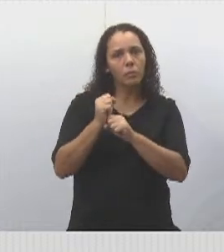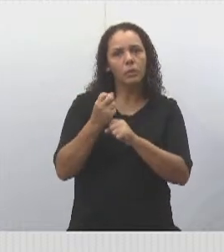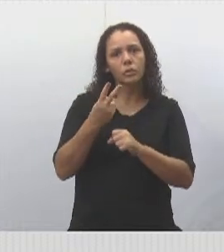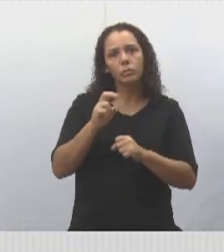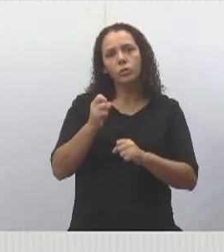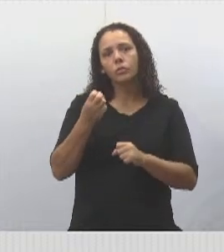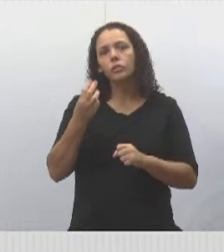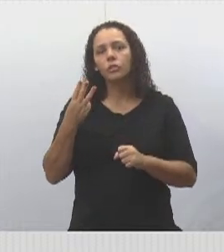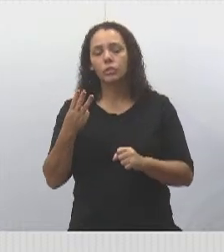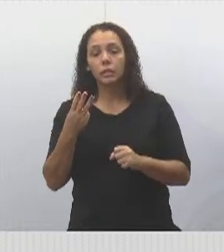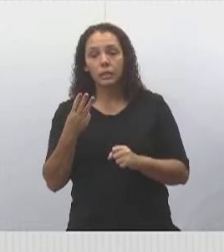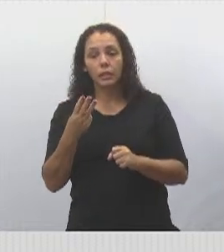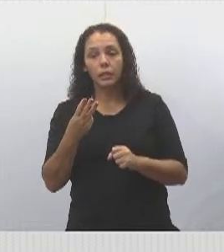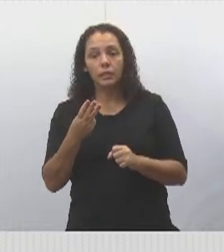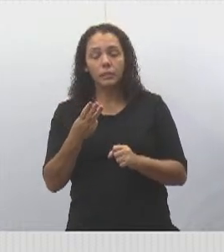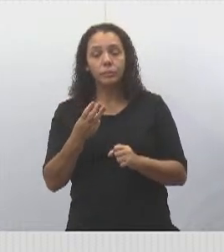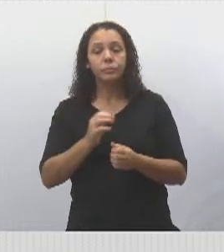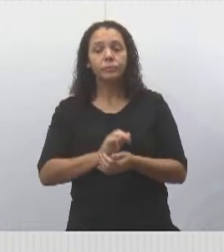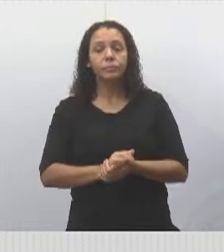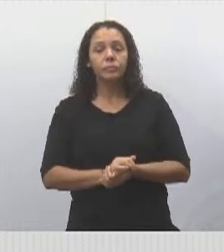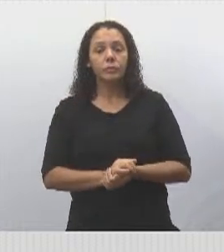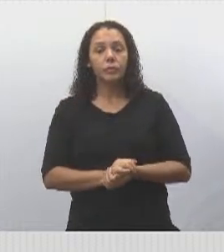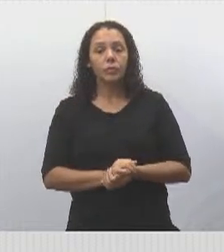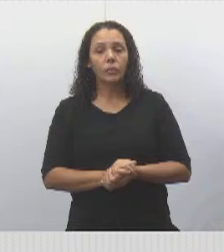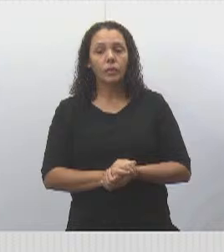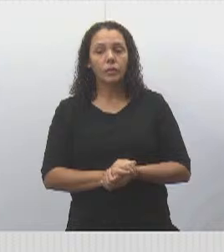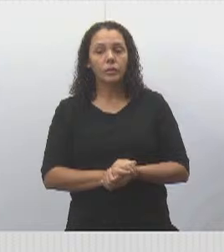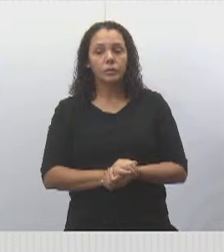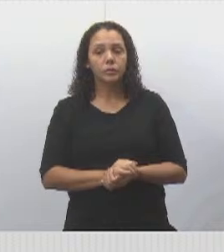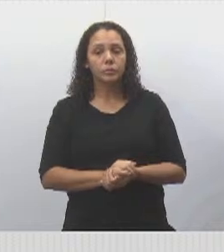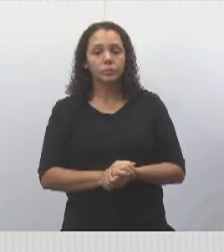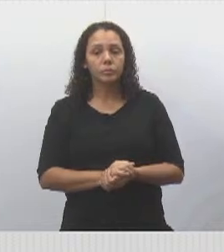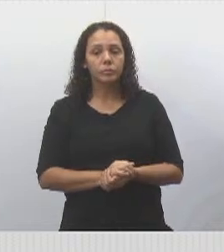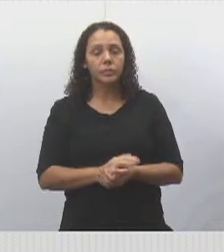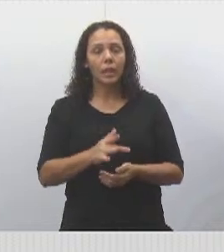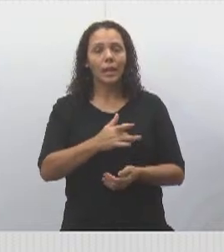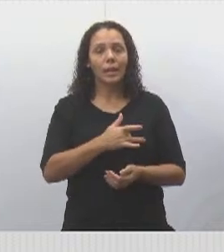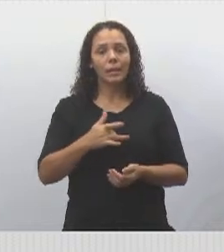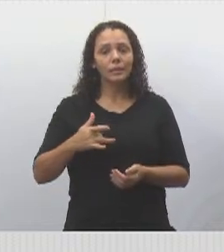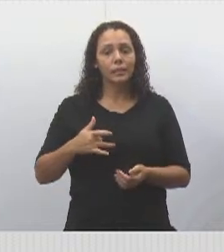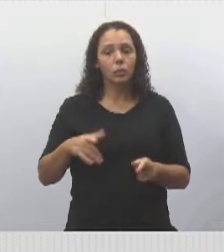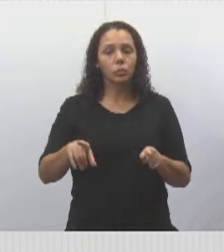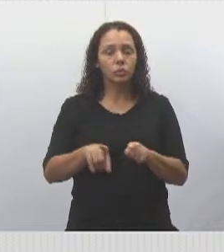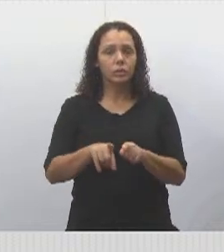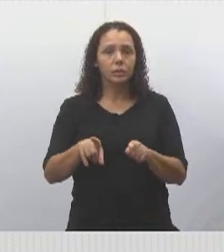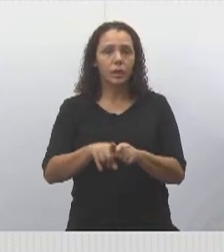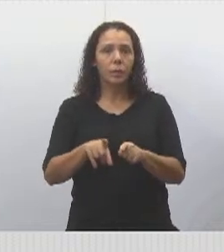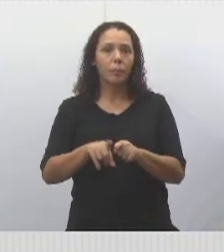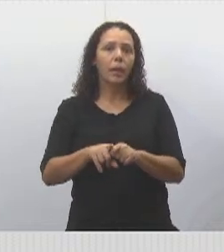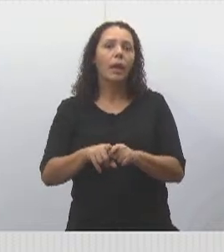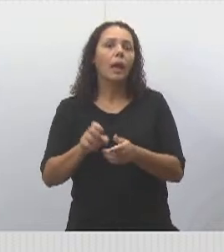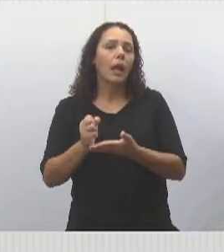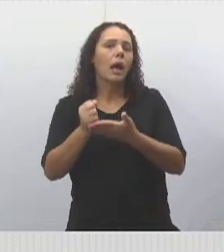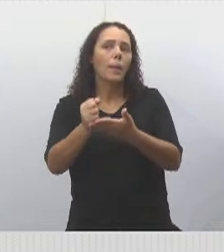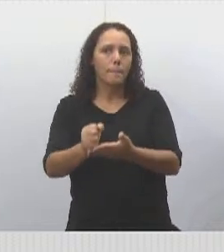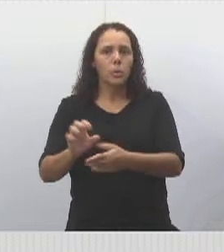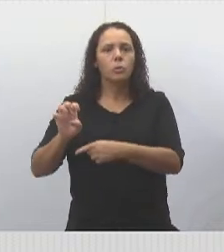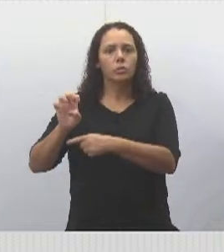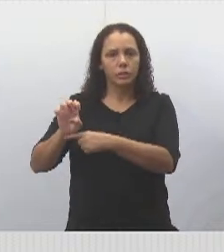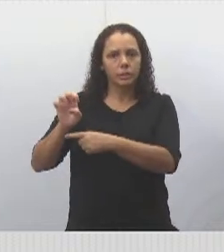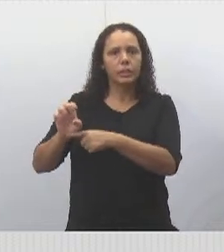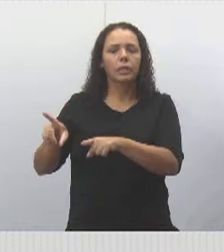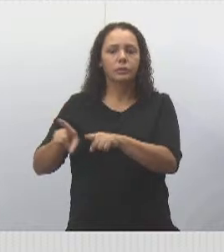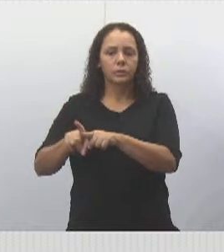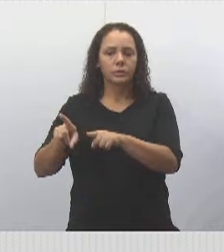chegando a 260 milhões. Isso só de tesouro, tá? A saúde, ela também conta com recursos estaduais, em torno de 50 milhões,